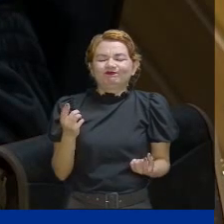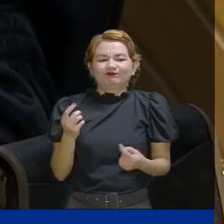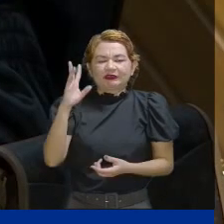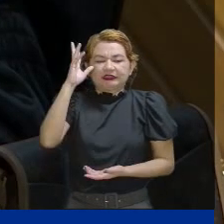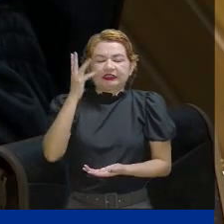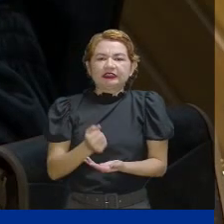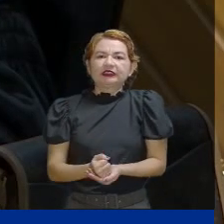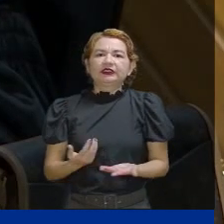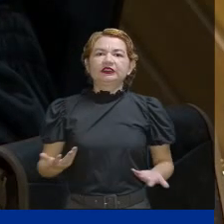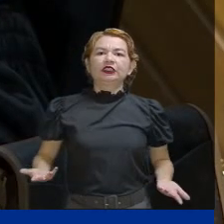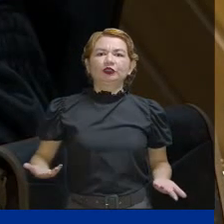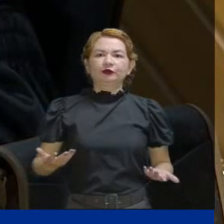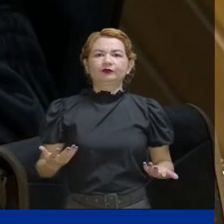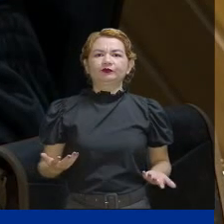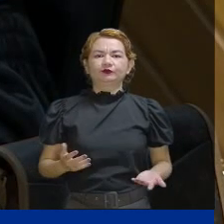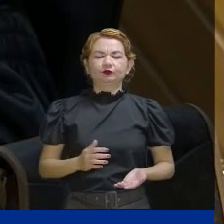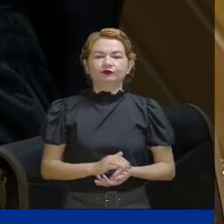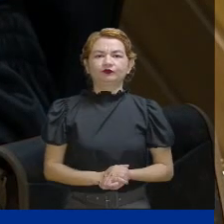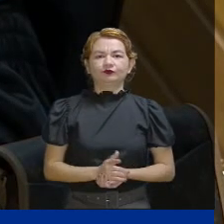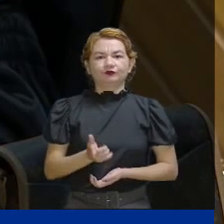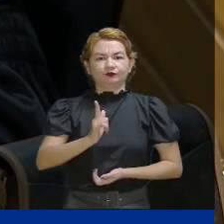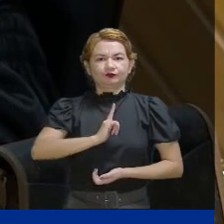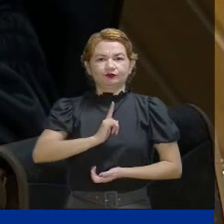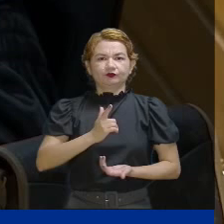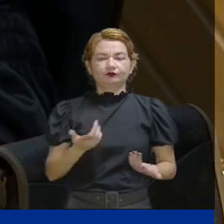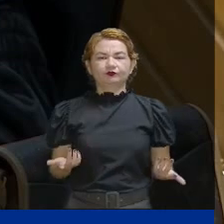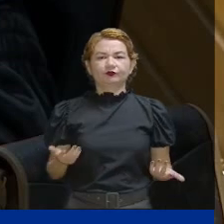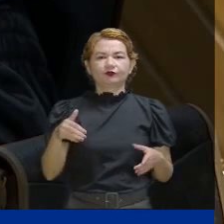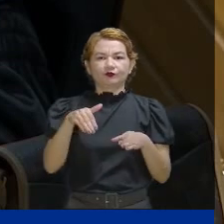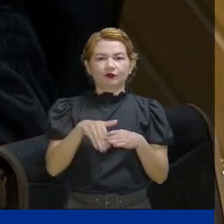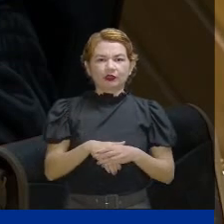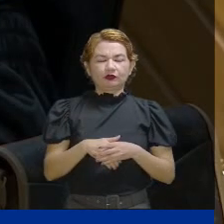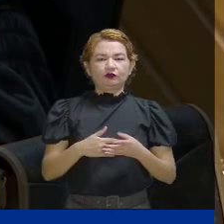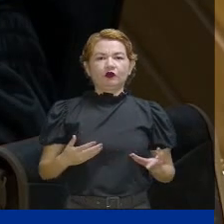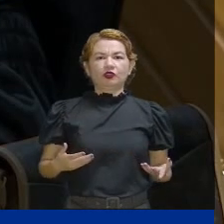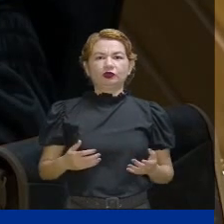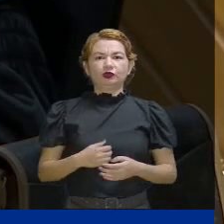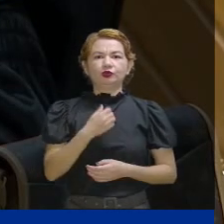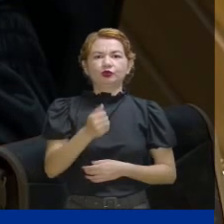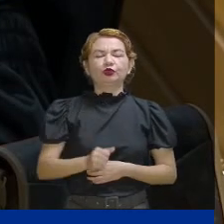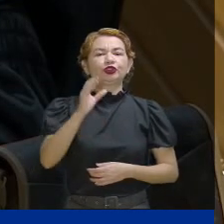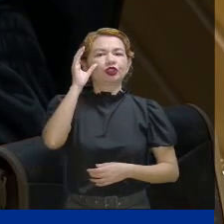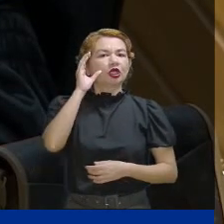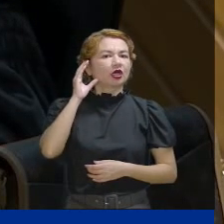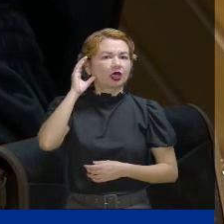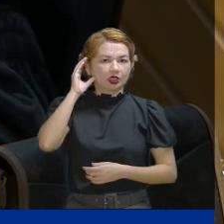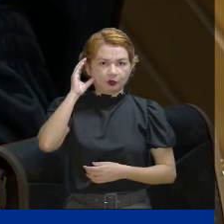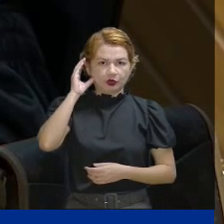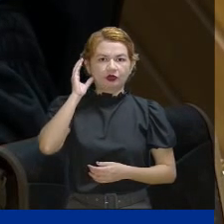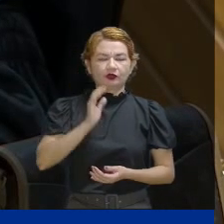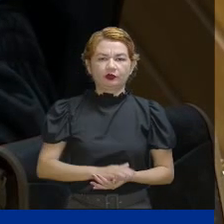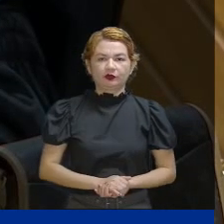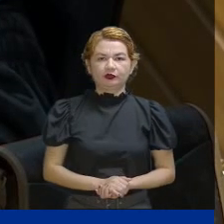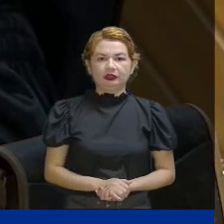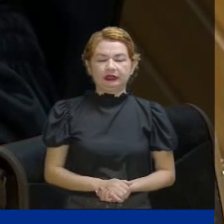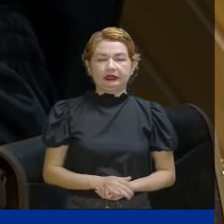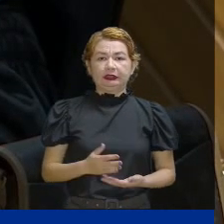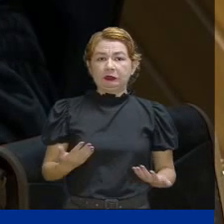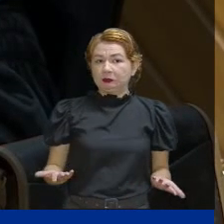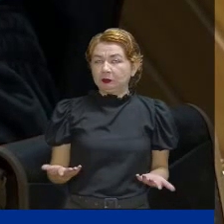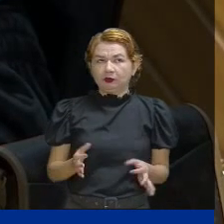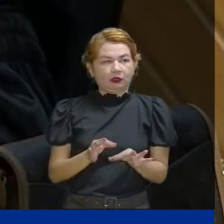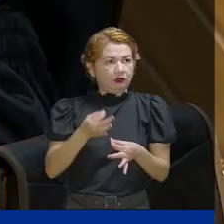conclusão, além da que consta do bem lançado voto do eminente juiz Carmo Antônio. De forma que, sem